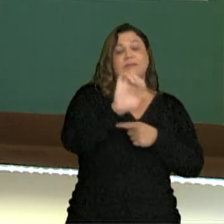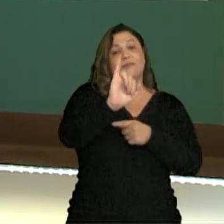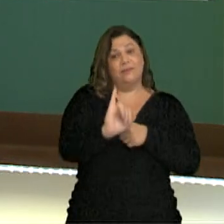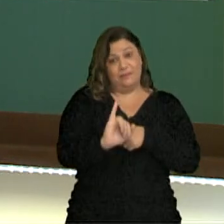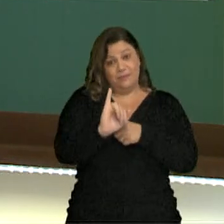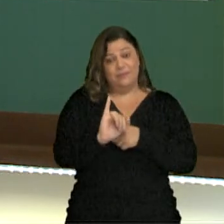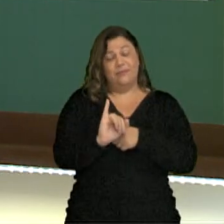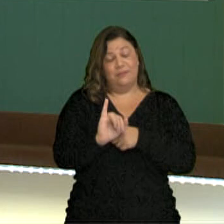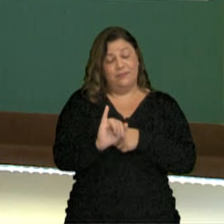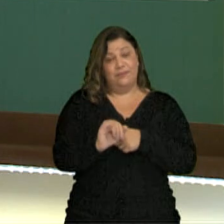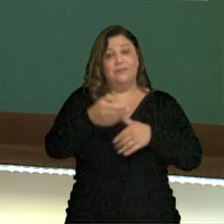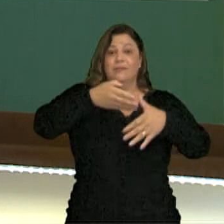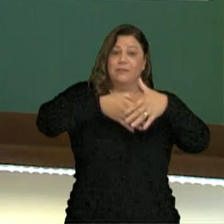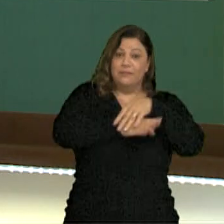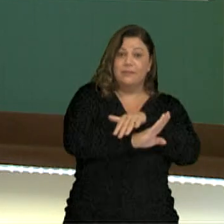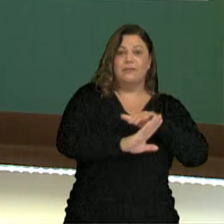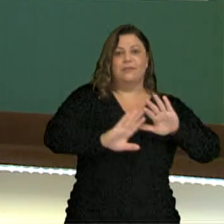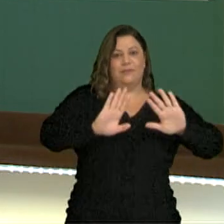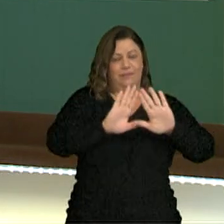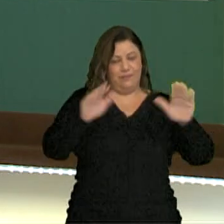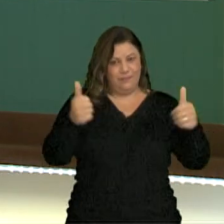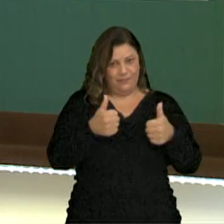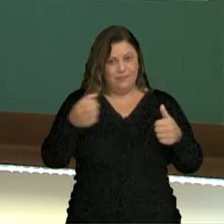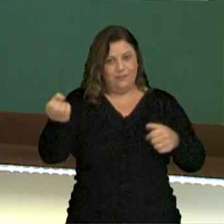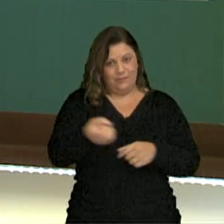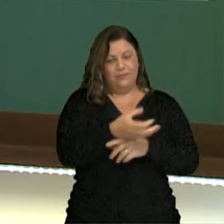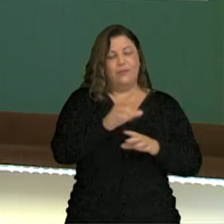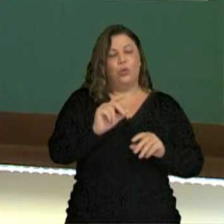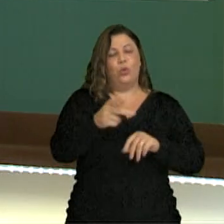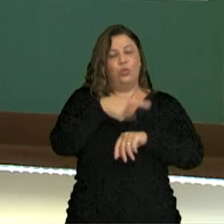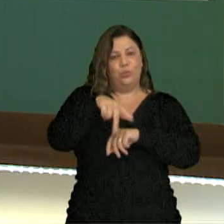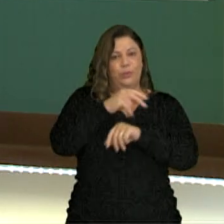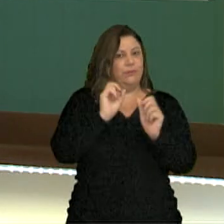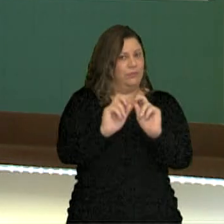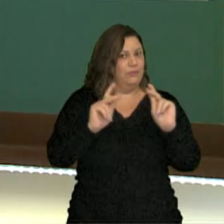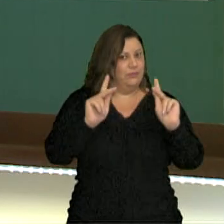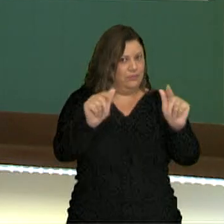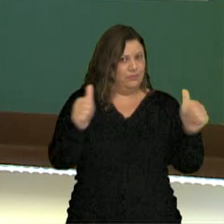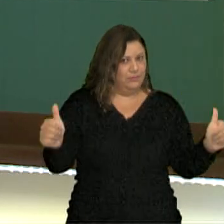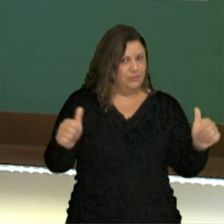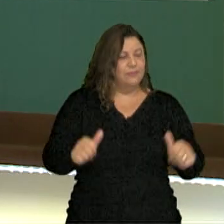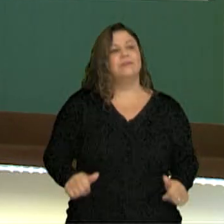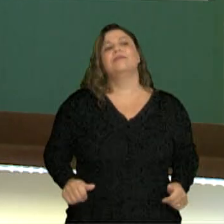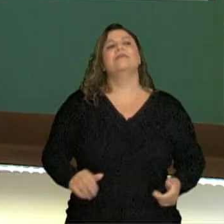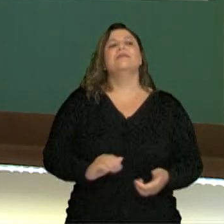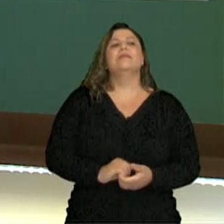e imigrante é quando está entrando no outro país, ok?